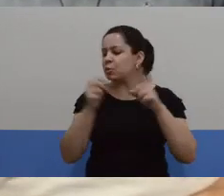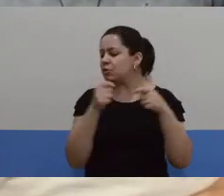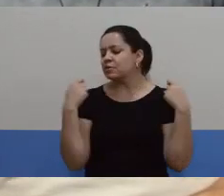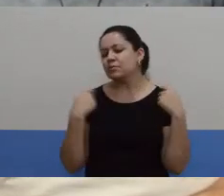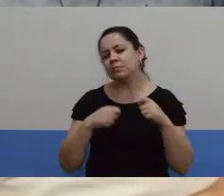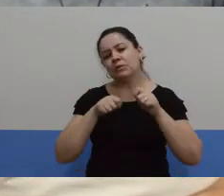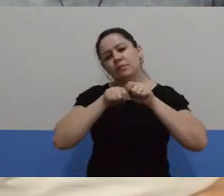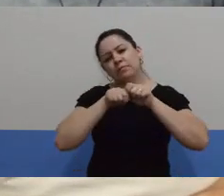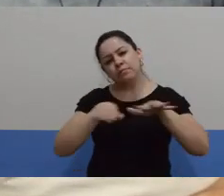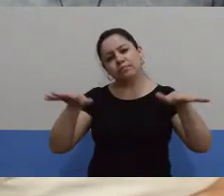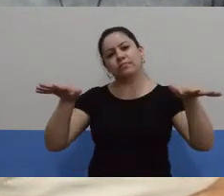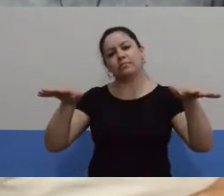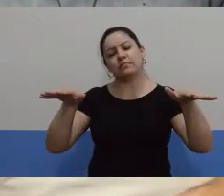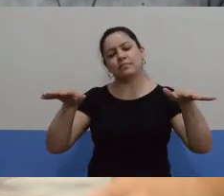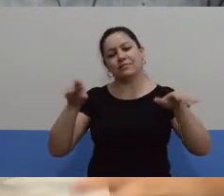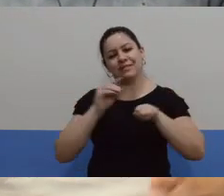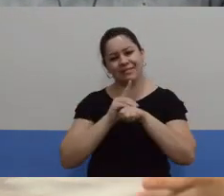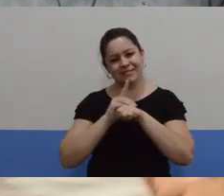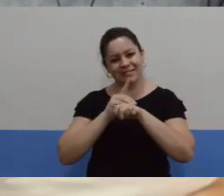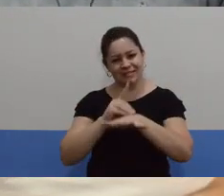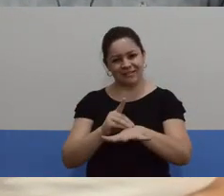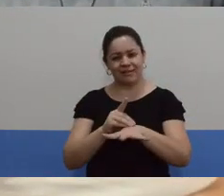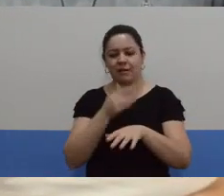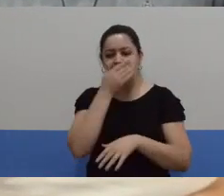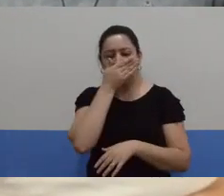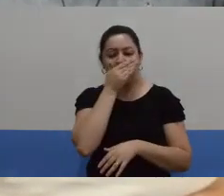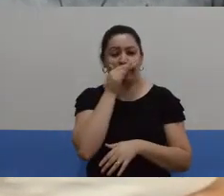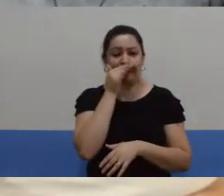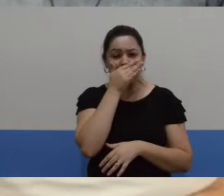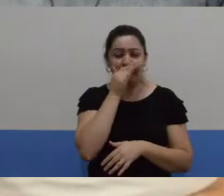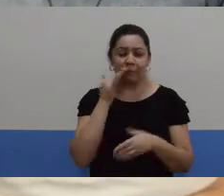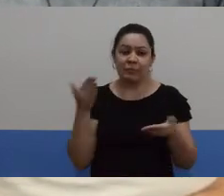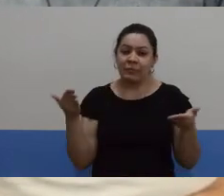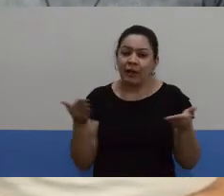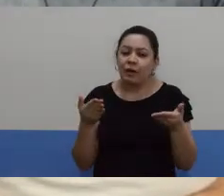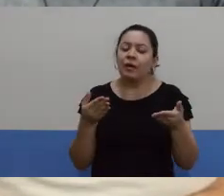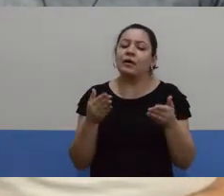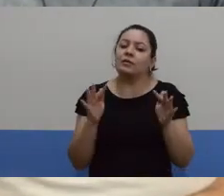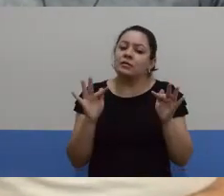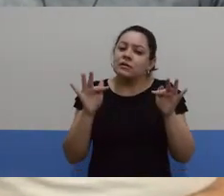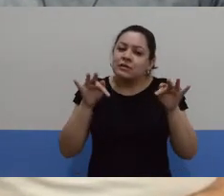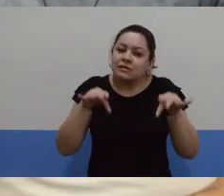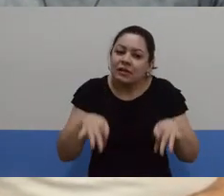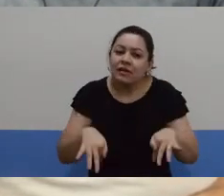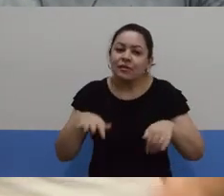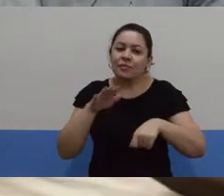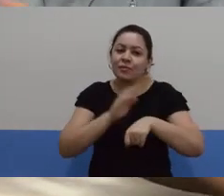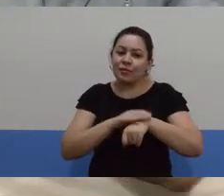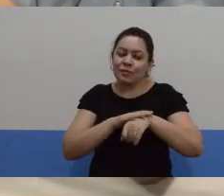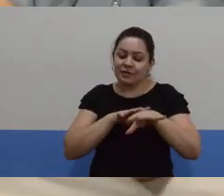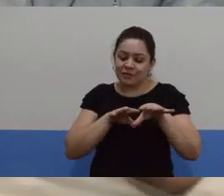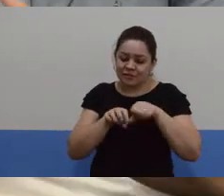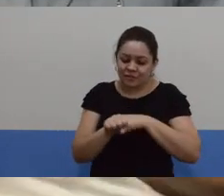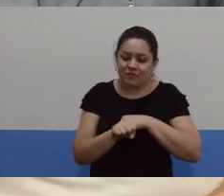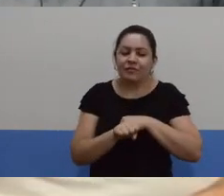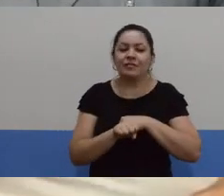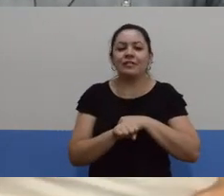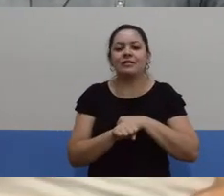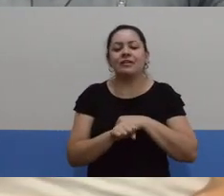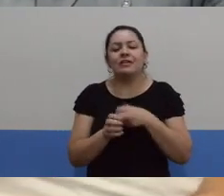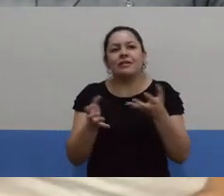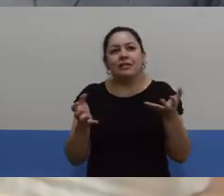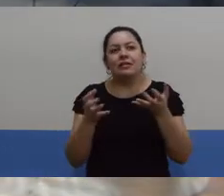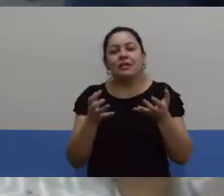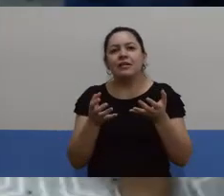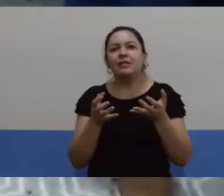da nossa diocese. E agora, para bem encerrarmos esse nosso momento formativo, queremos confiar a